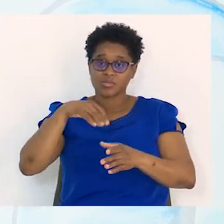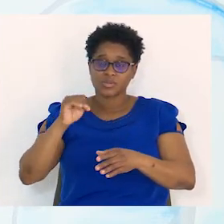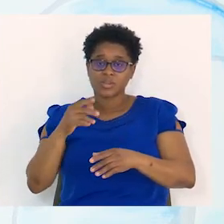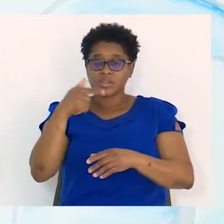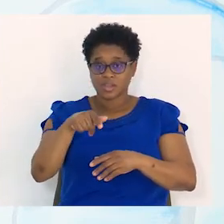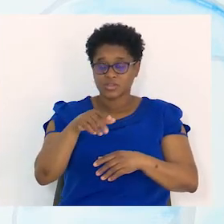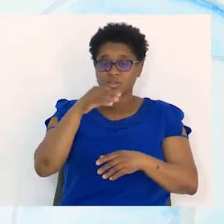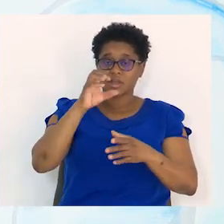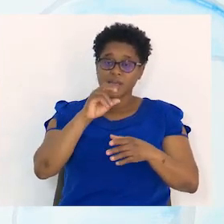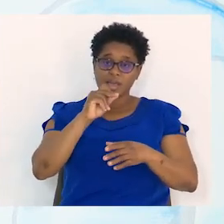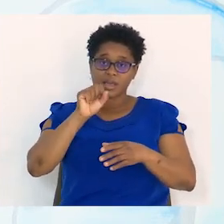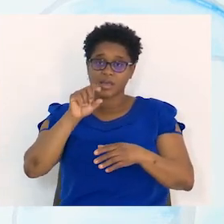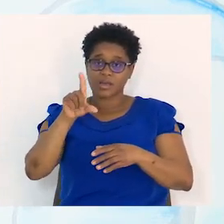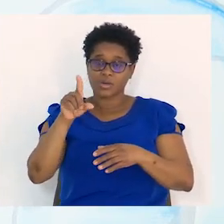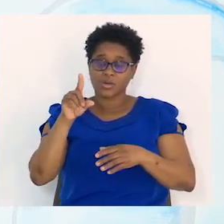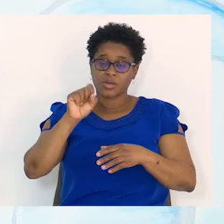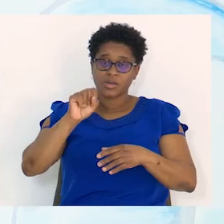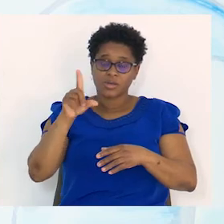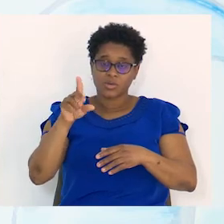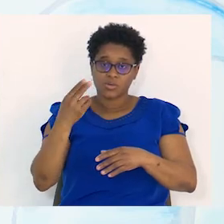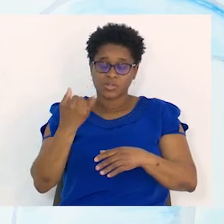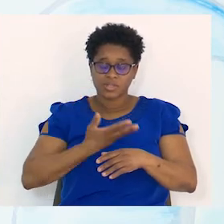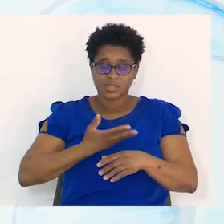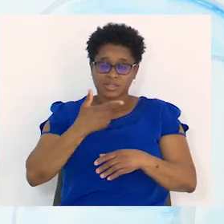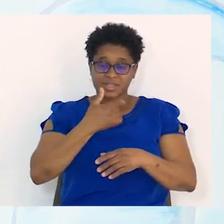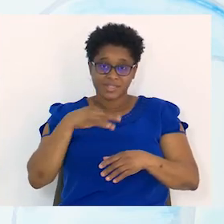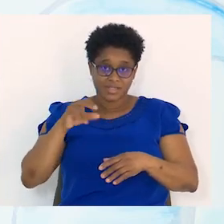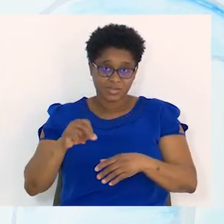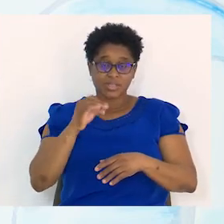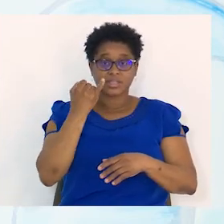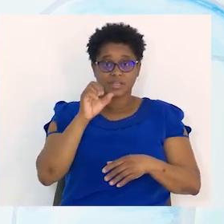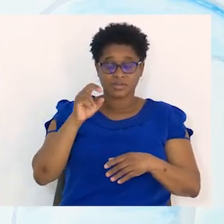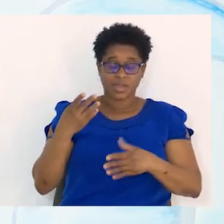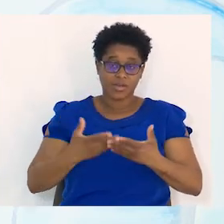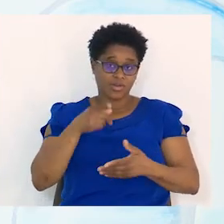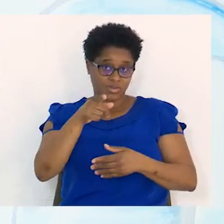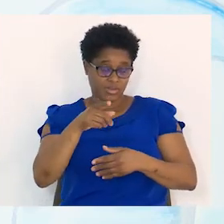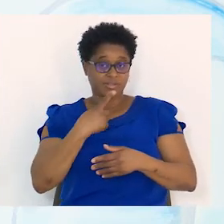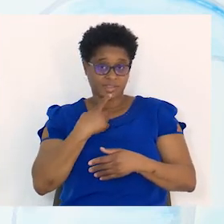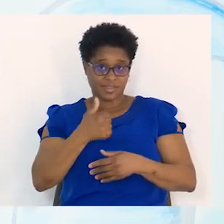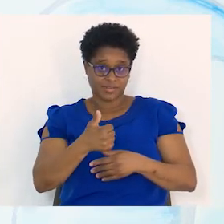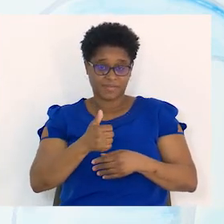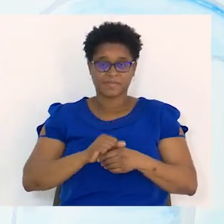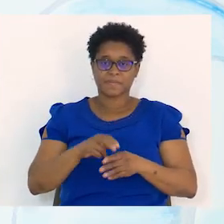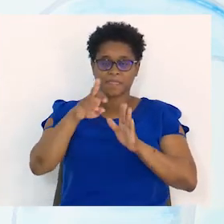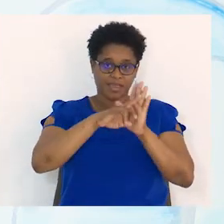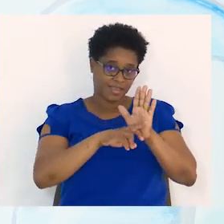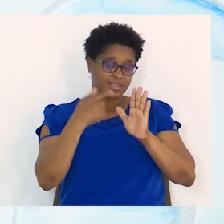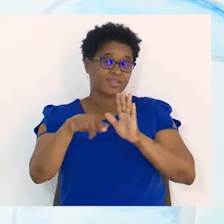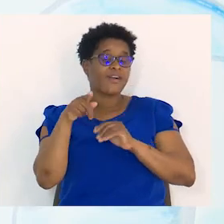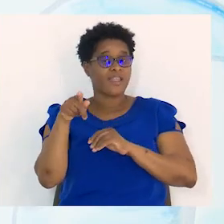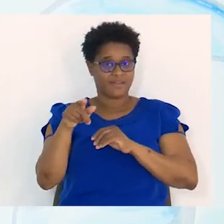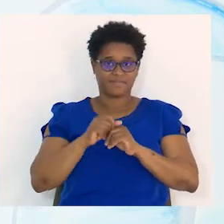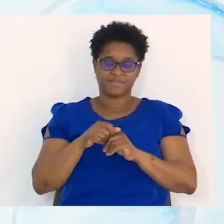processo de aglutinação e tu tens o processo de hibrilismo. Agora é contigo, ok? As regras estão